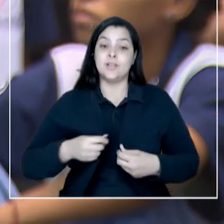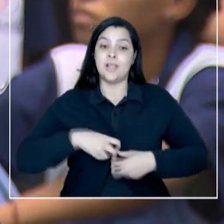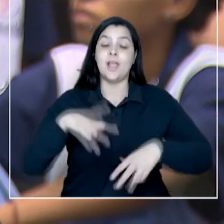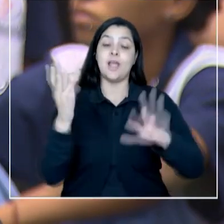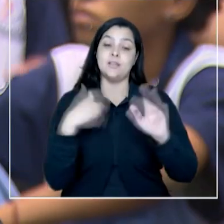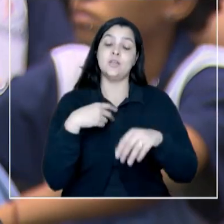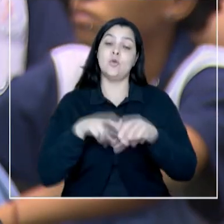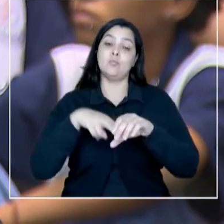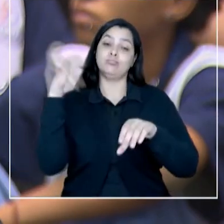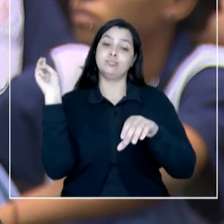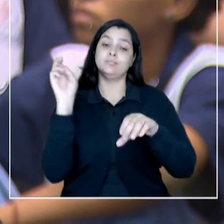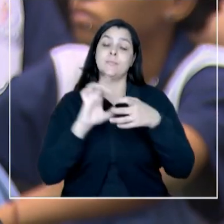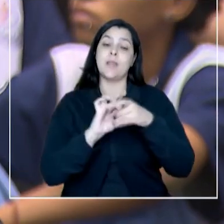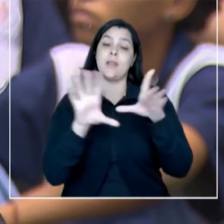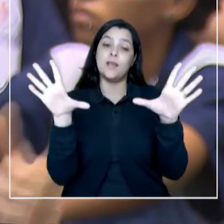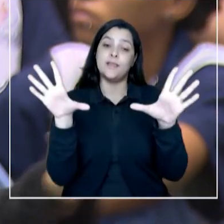autonomia.